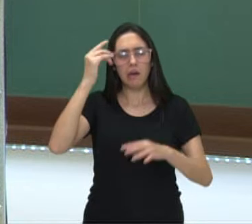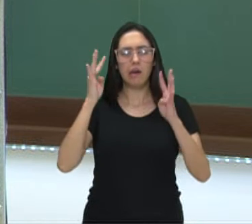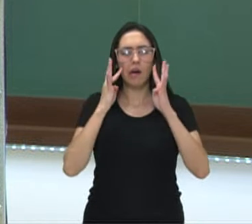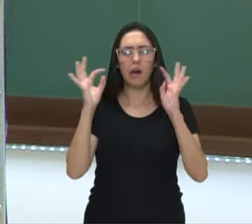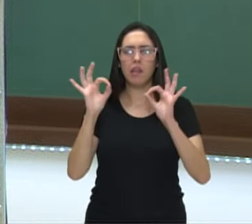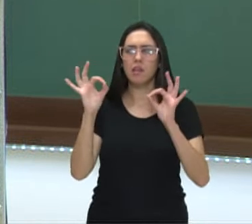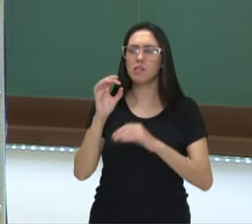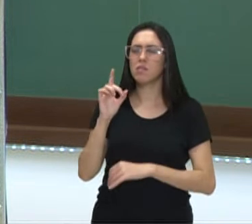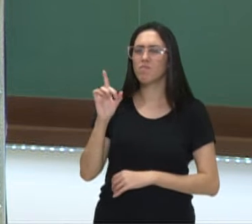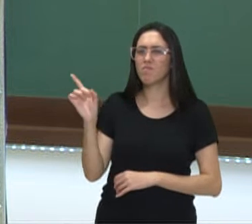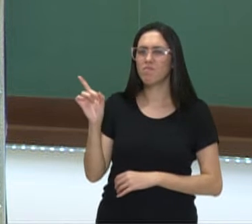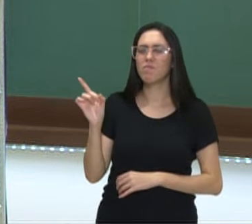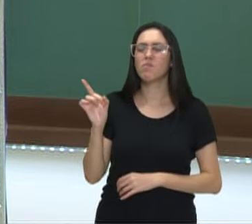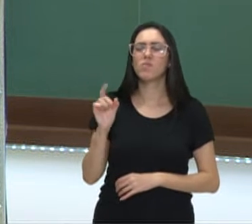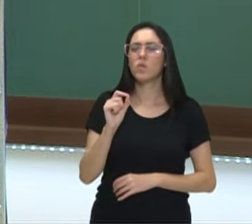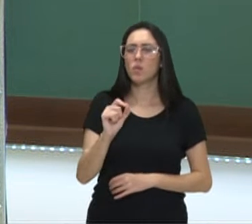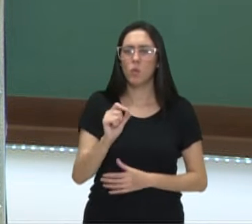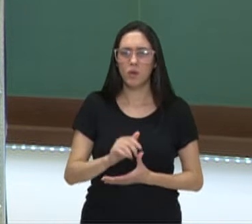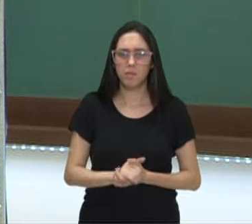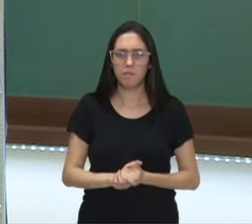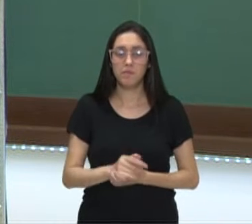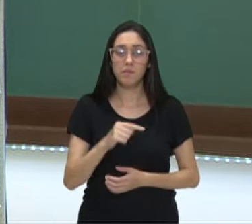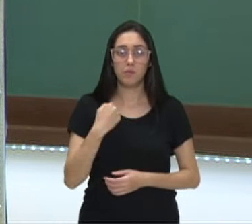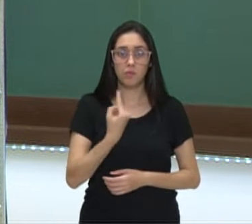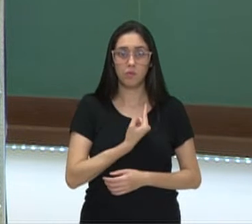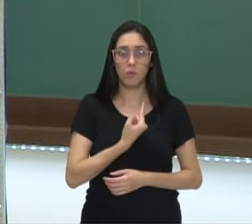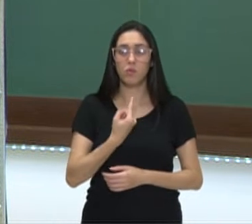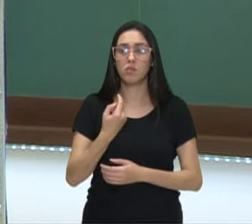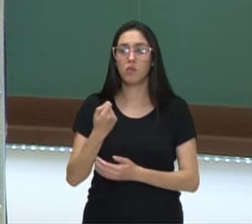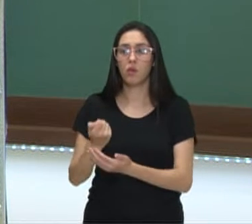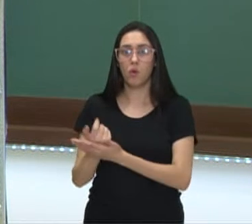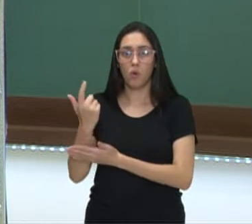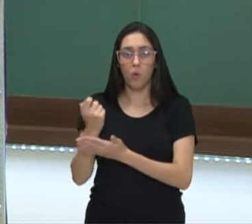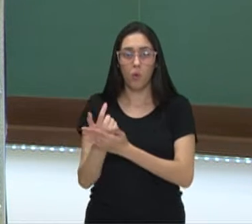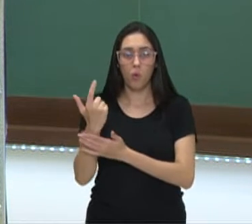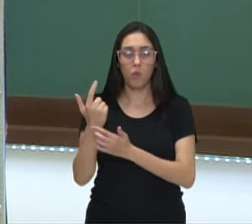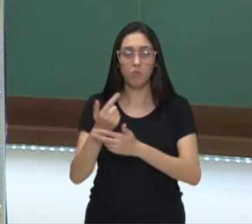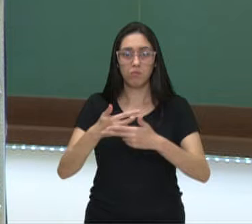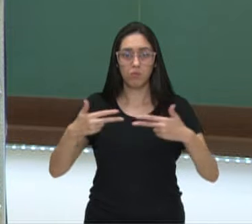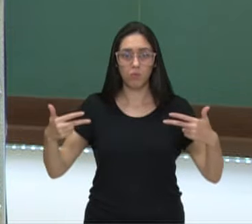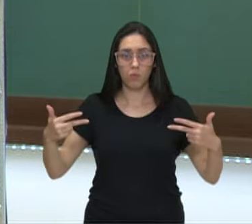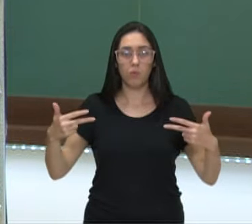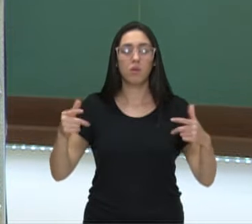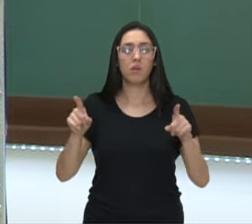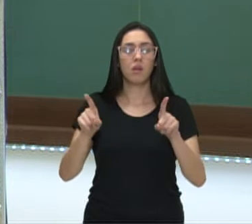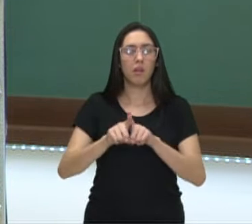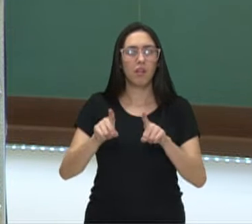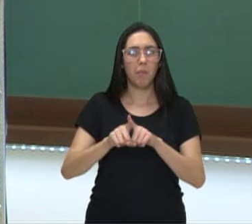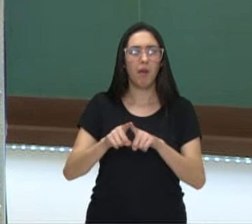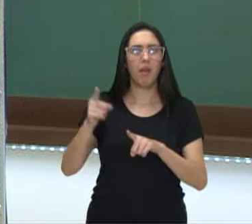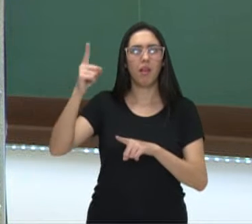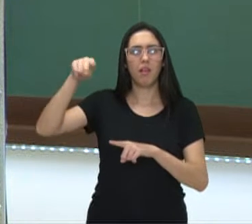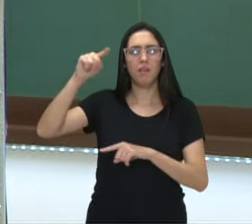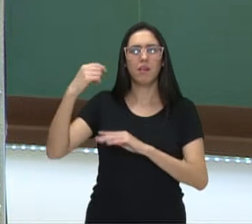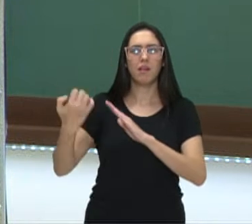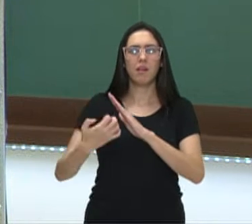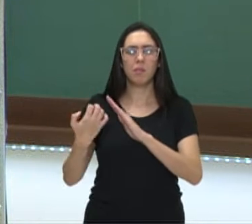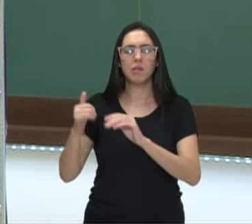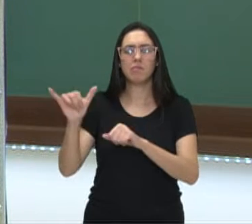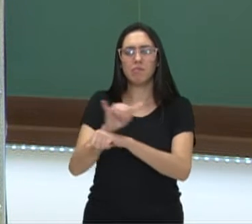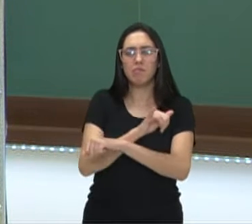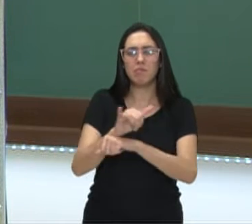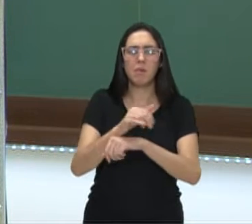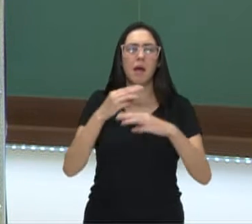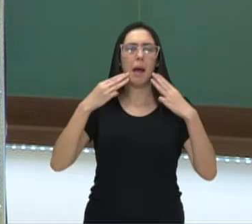consumo, a nossa forma de consumir, aliada às estratégias das empresas, seja de marketing, seja